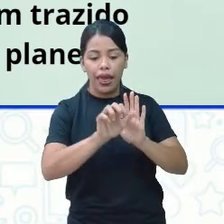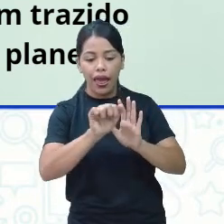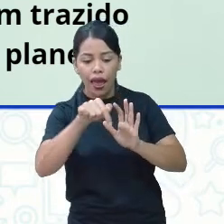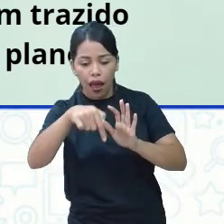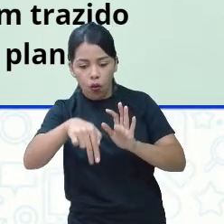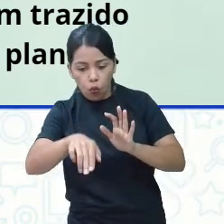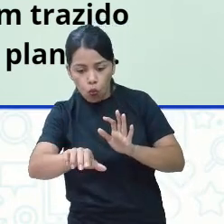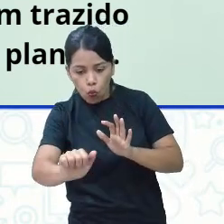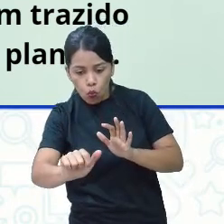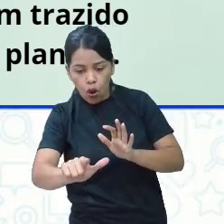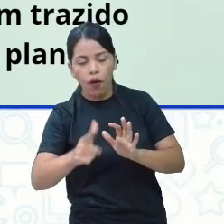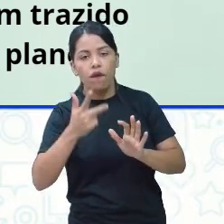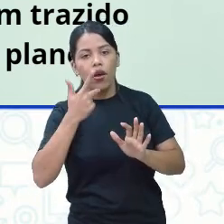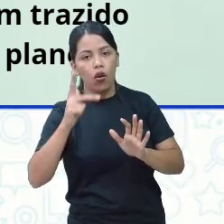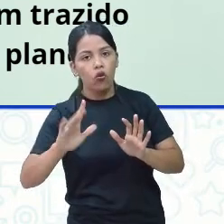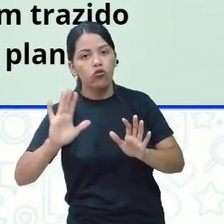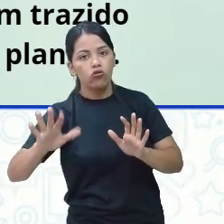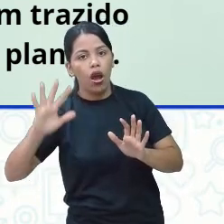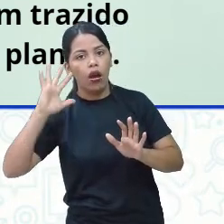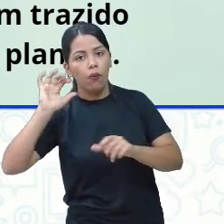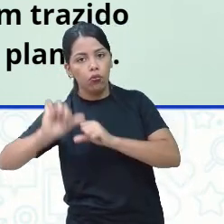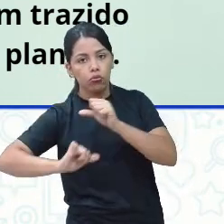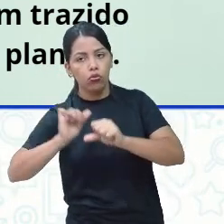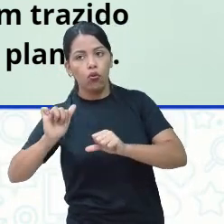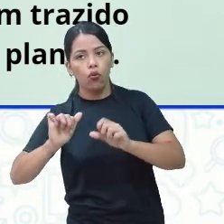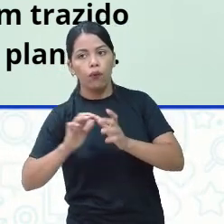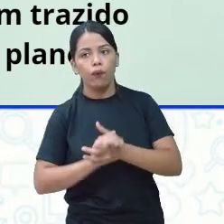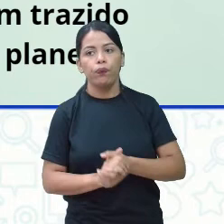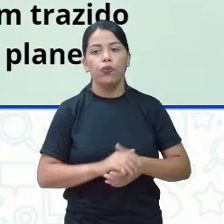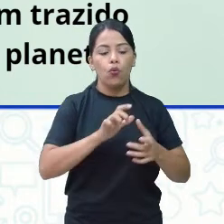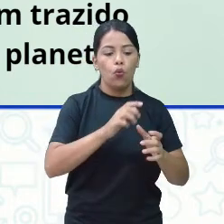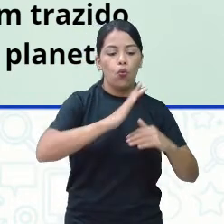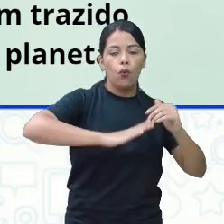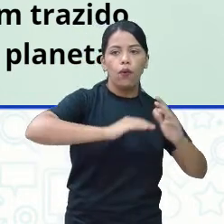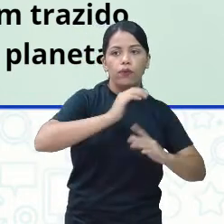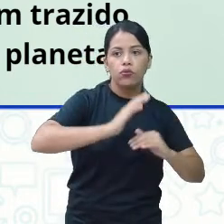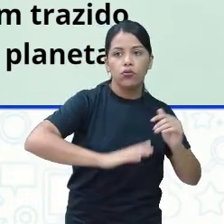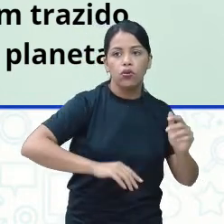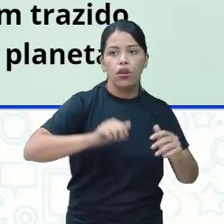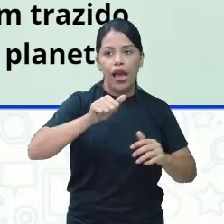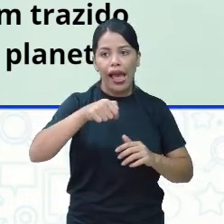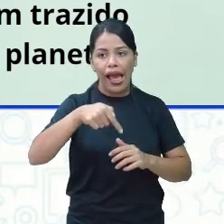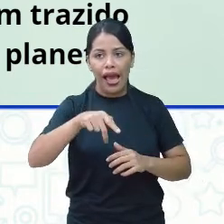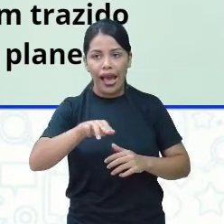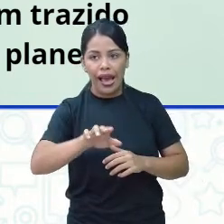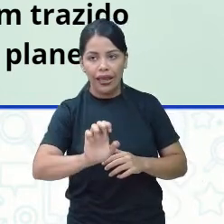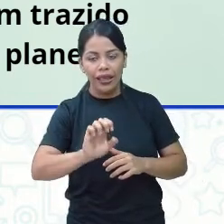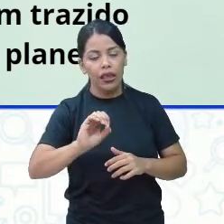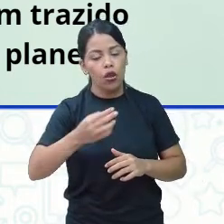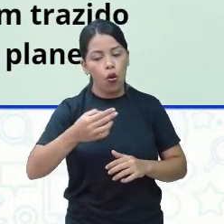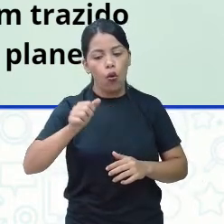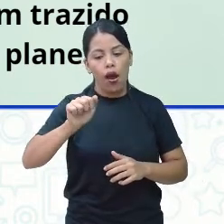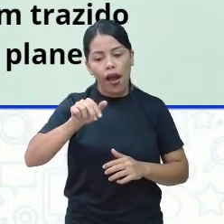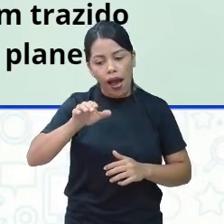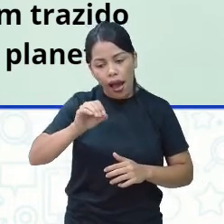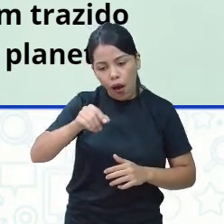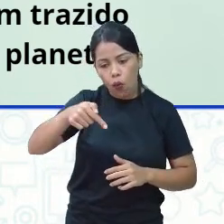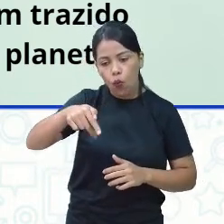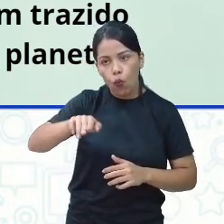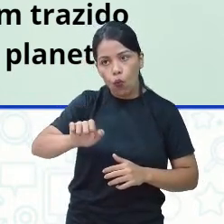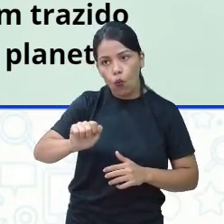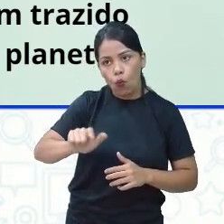foi revogada. O cargo aqui ao qual aspiras é muito importante. O filme que gostou